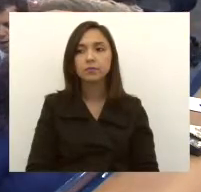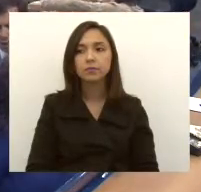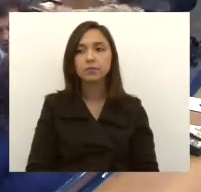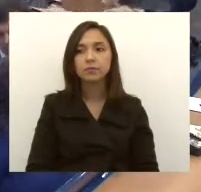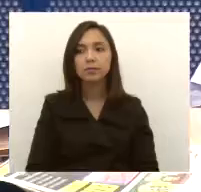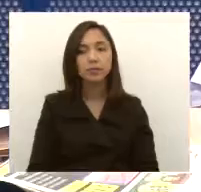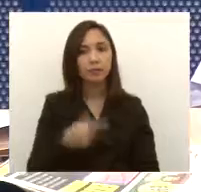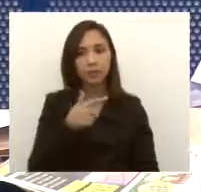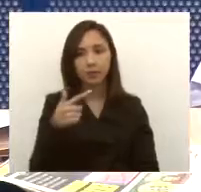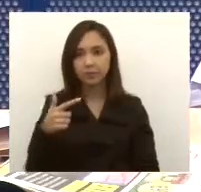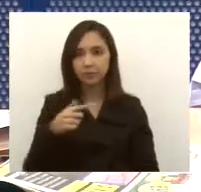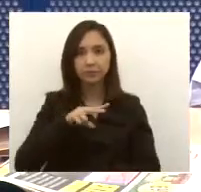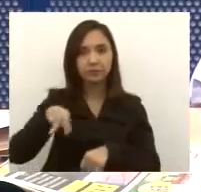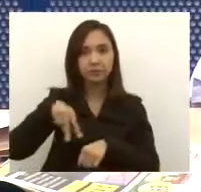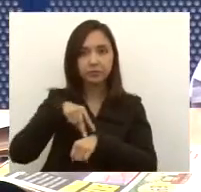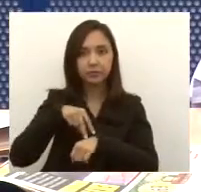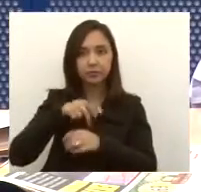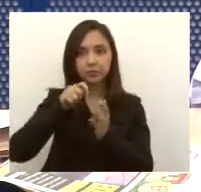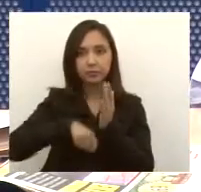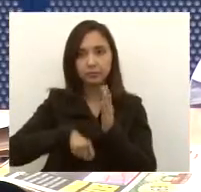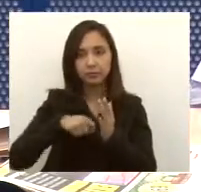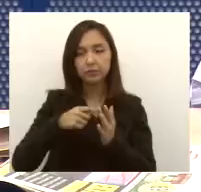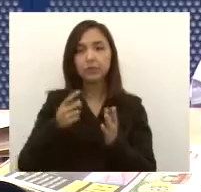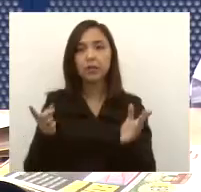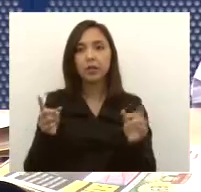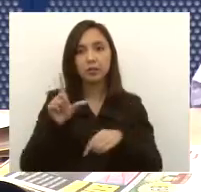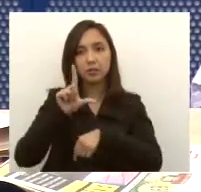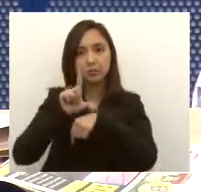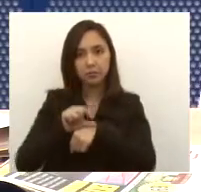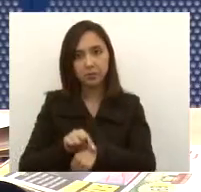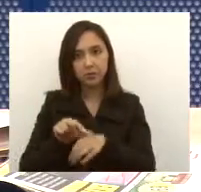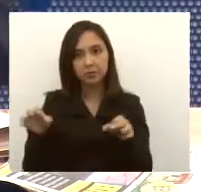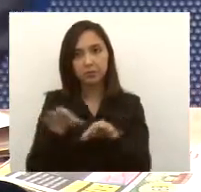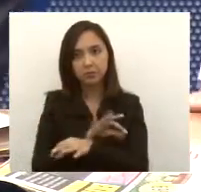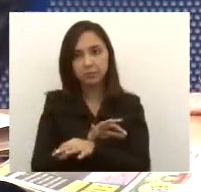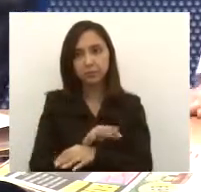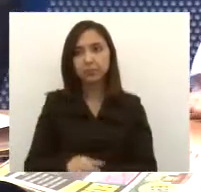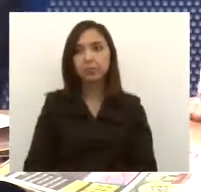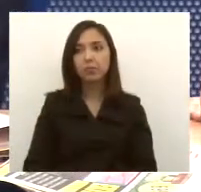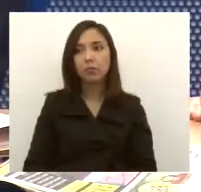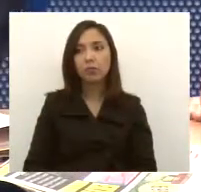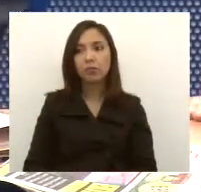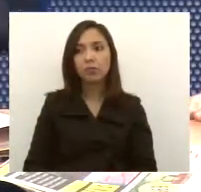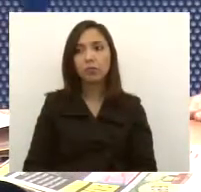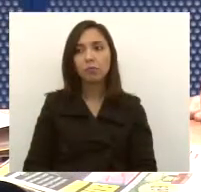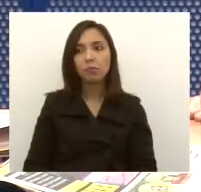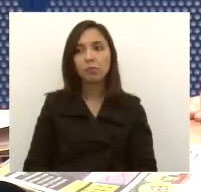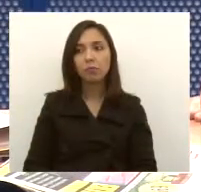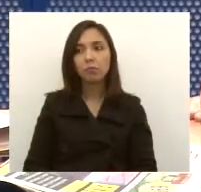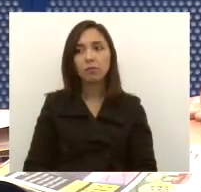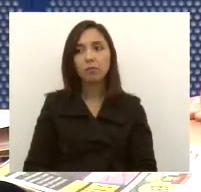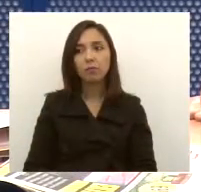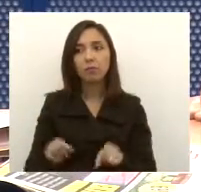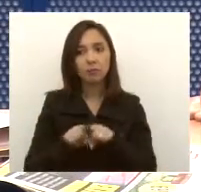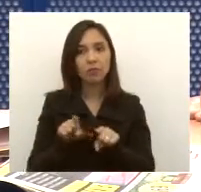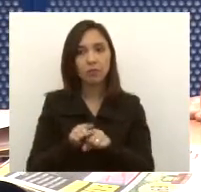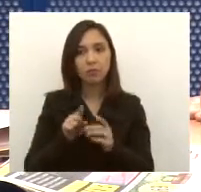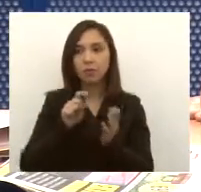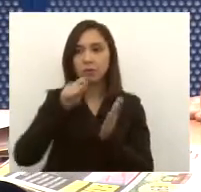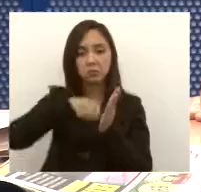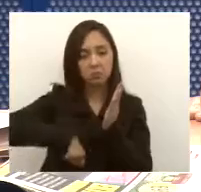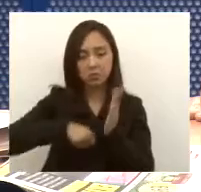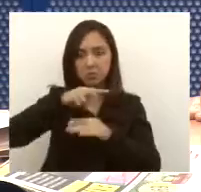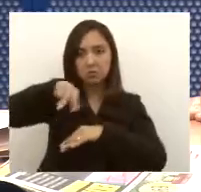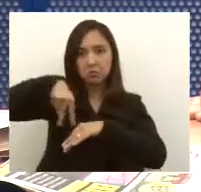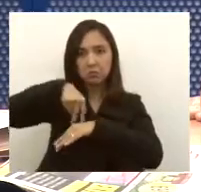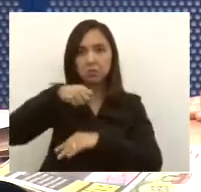Não havendo mais nenhum vereador inscrito, declaro o pequeno expediente por encerrado. Não há nenhum inscrito na